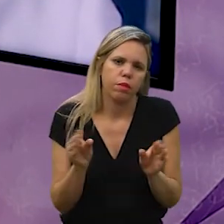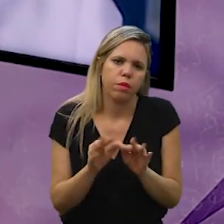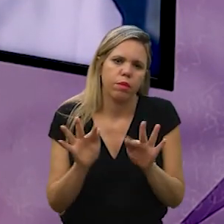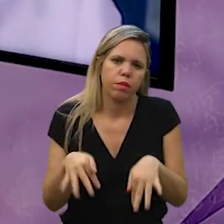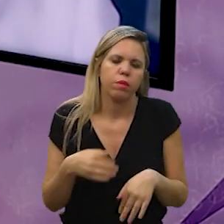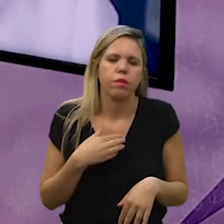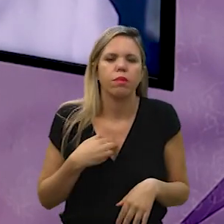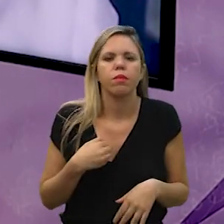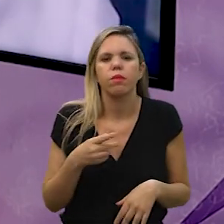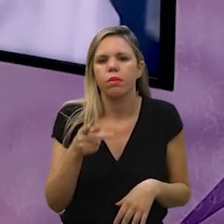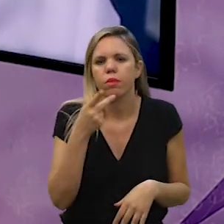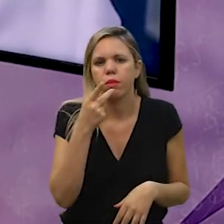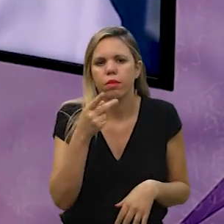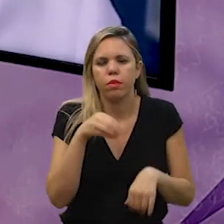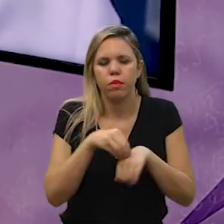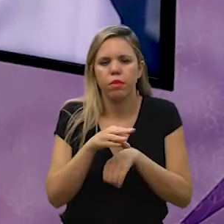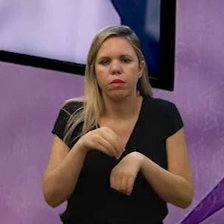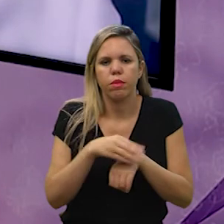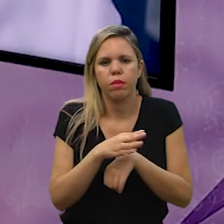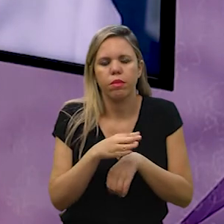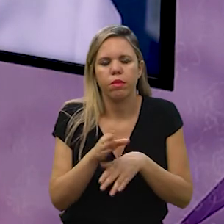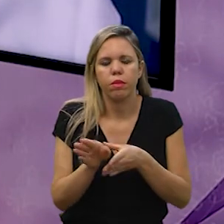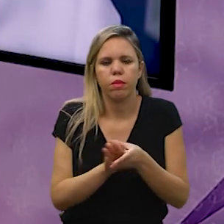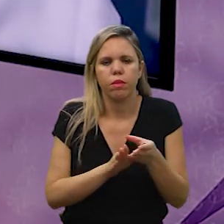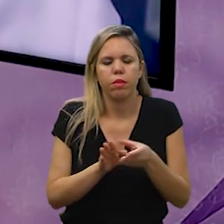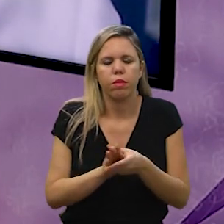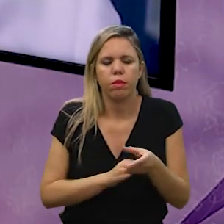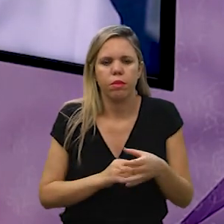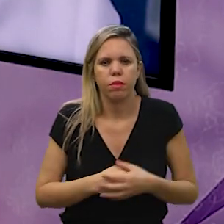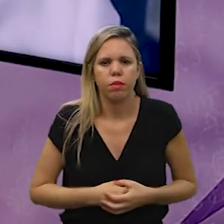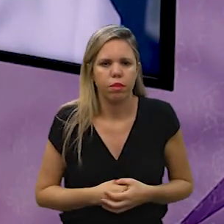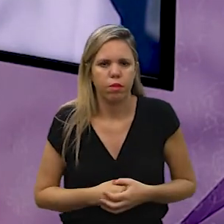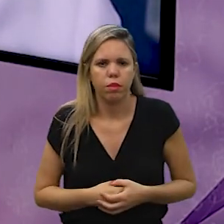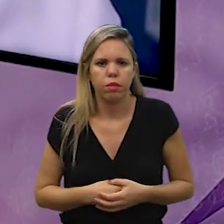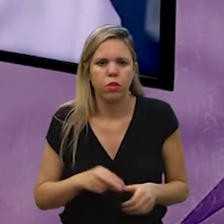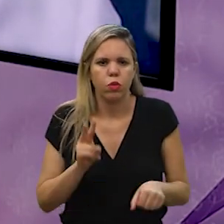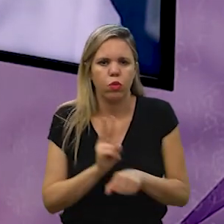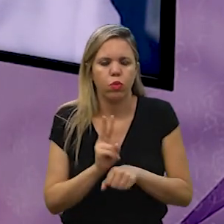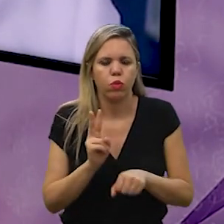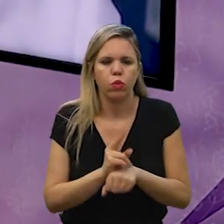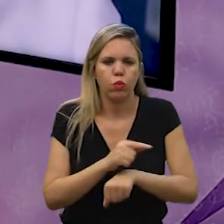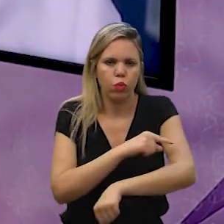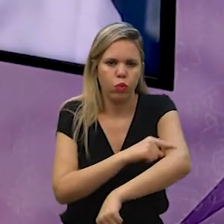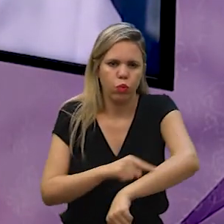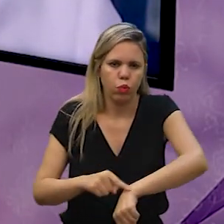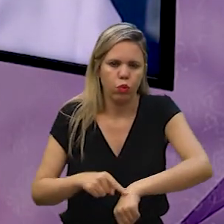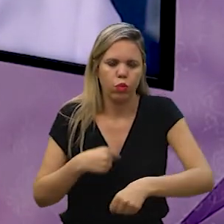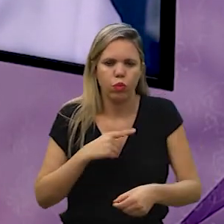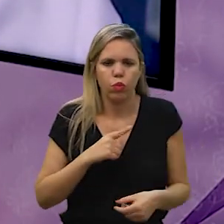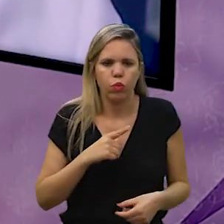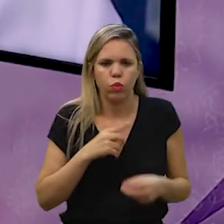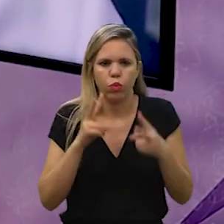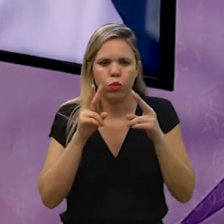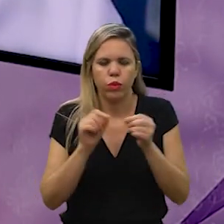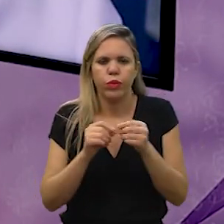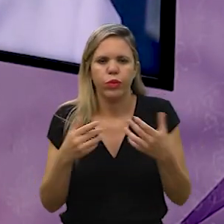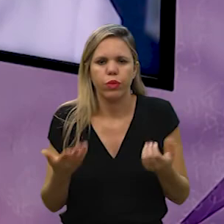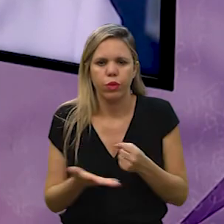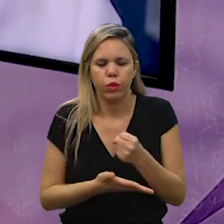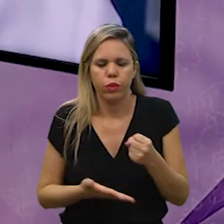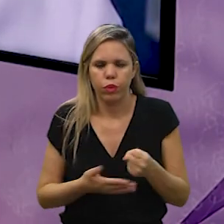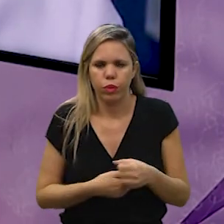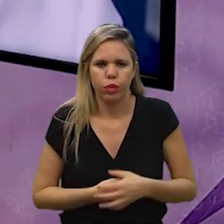de encerrar, eu queria que o senhor desse uma dica, uma orientação de cuidado com a nossa pele. O que, que a gente tem que fazer?